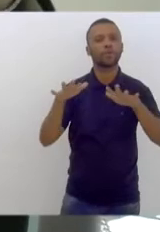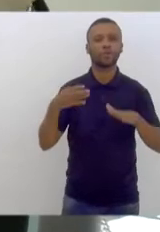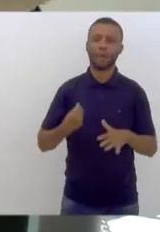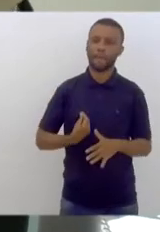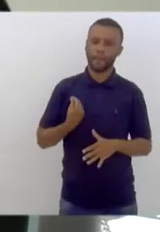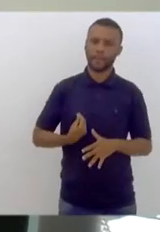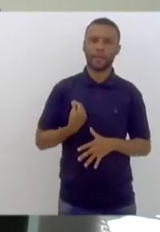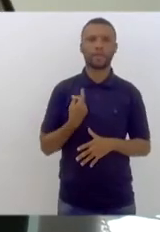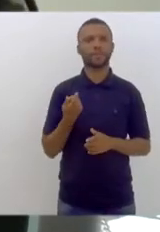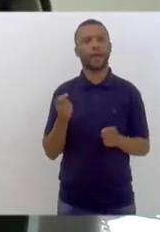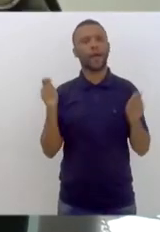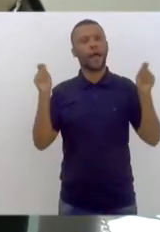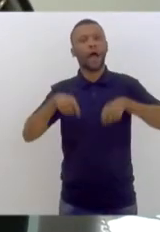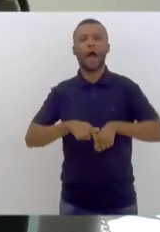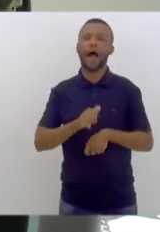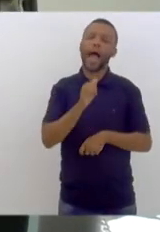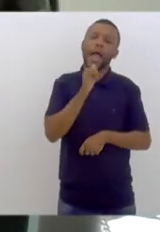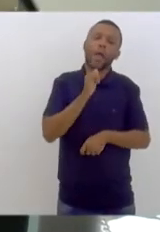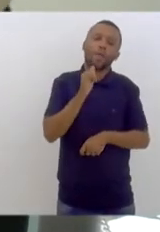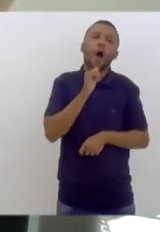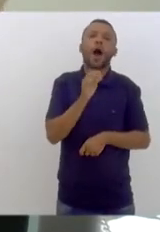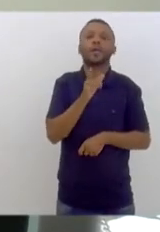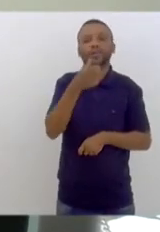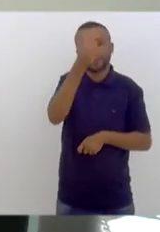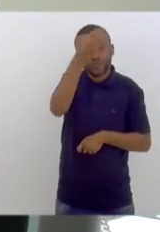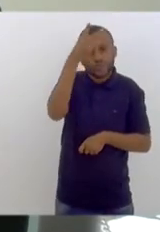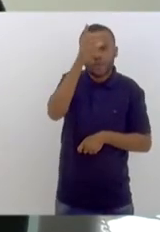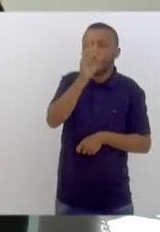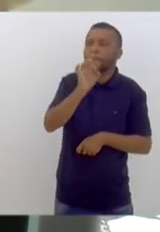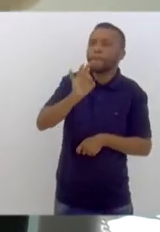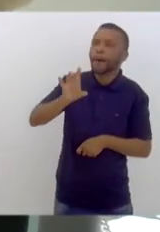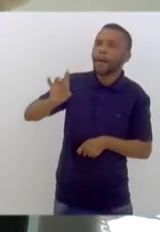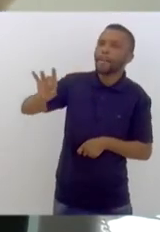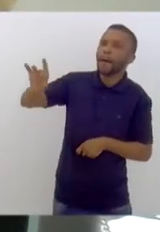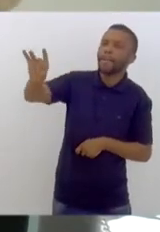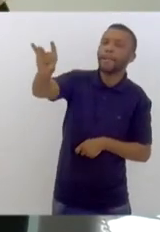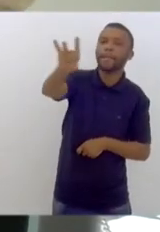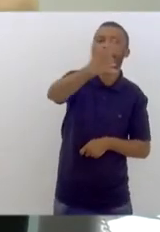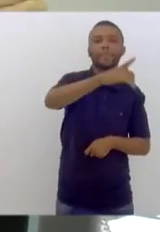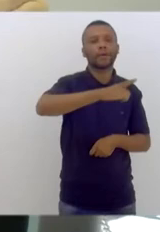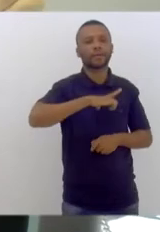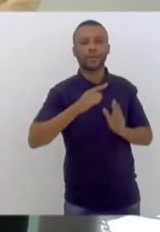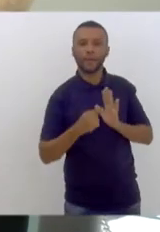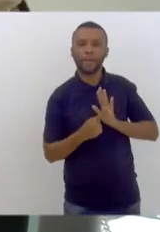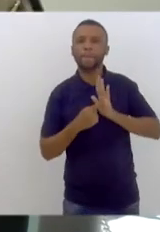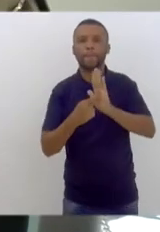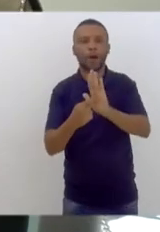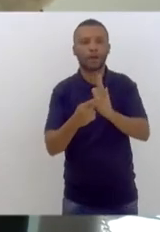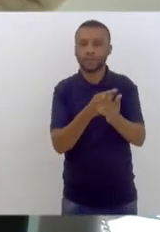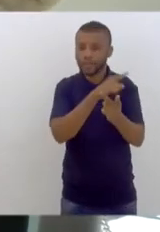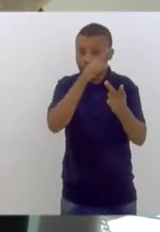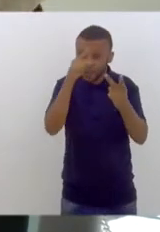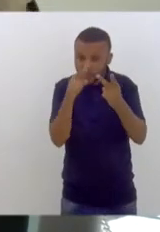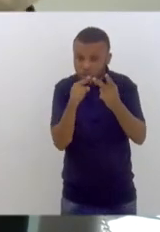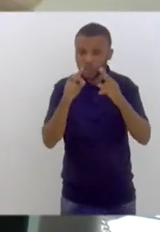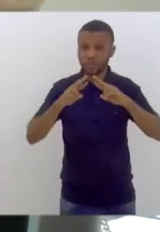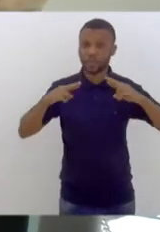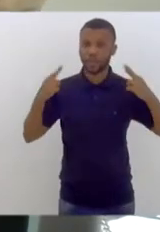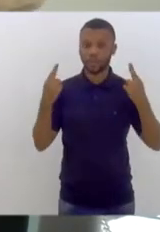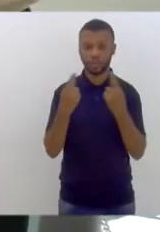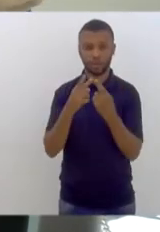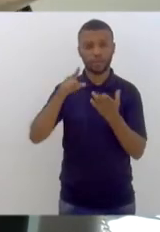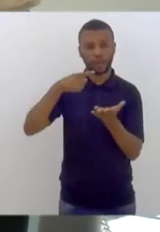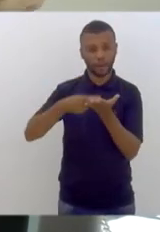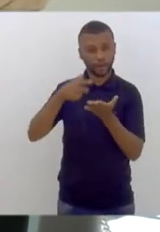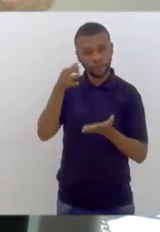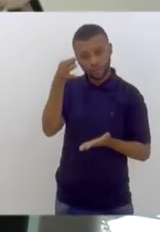as hipóteses que cada um dos municípios tem aqui levantado. Então, essa segunda audiência pública, a